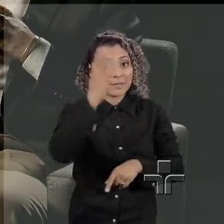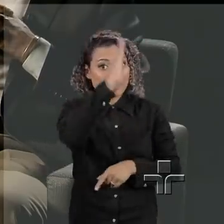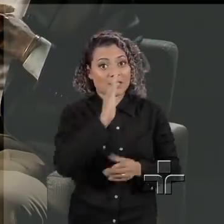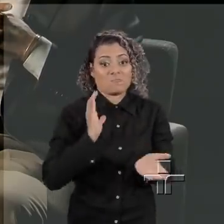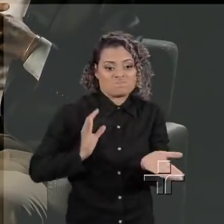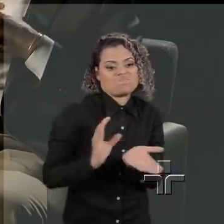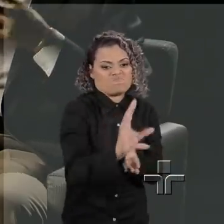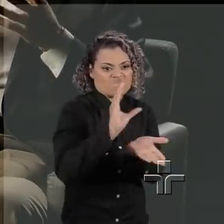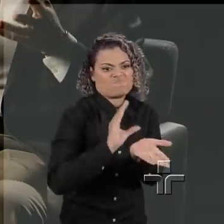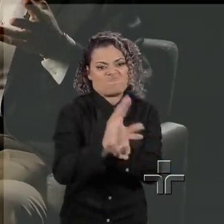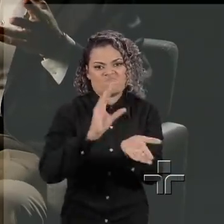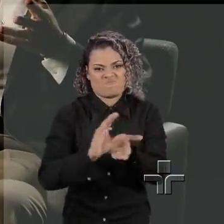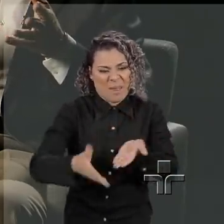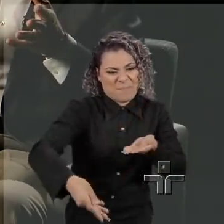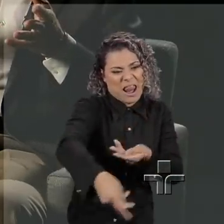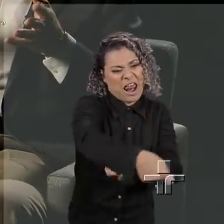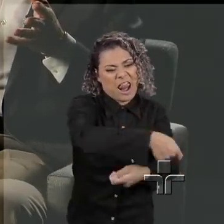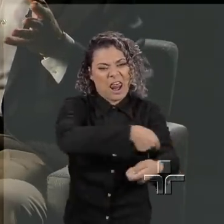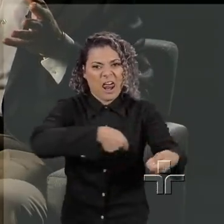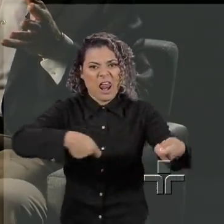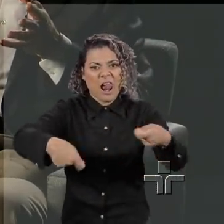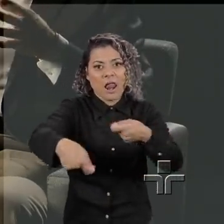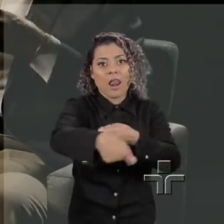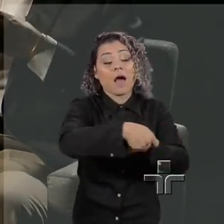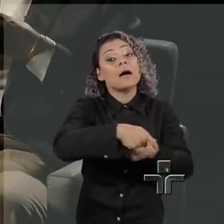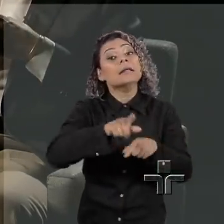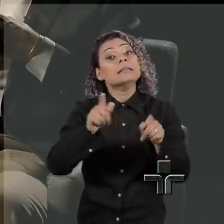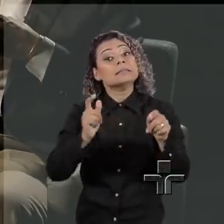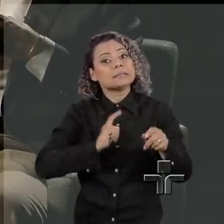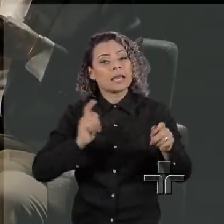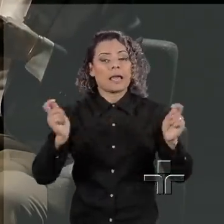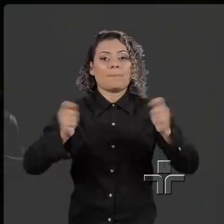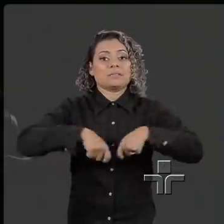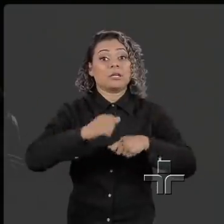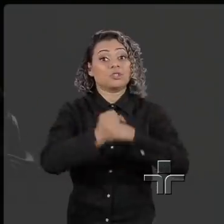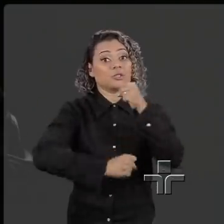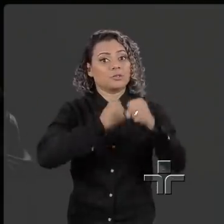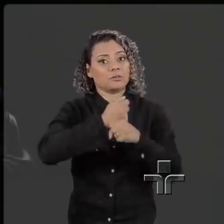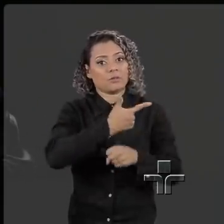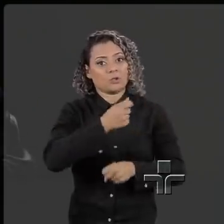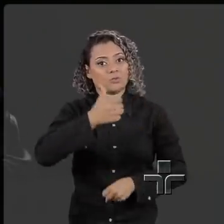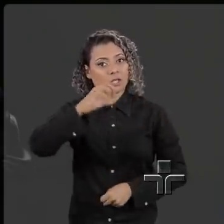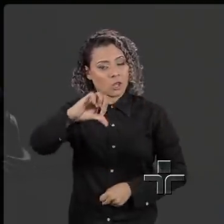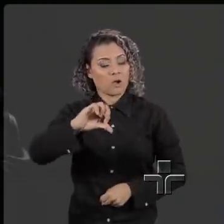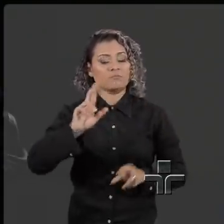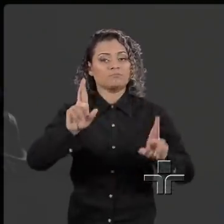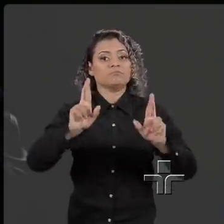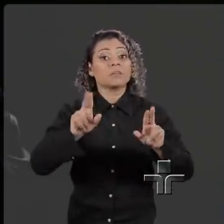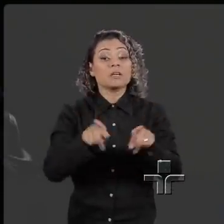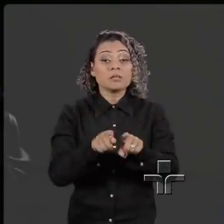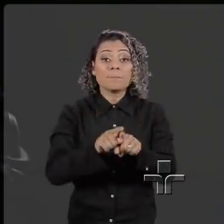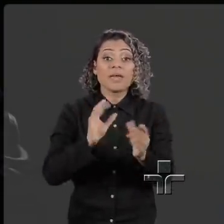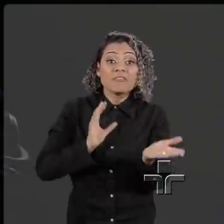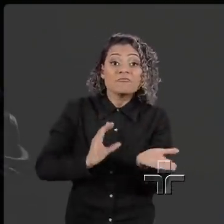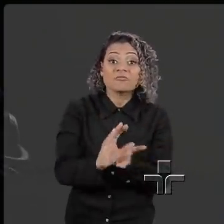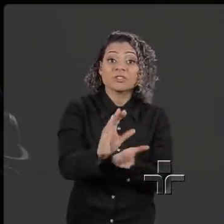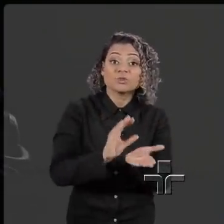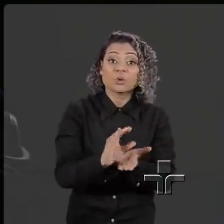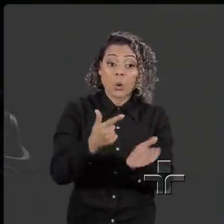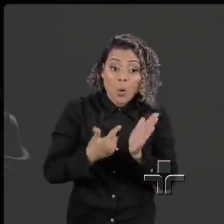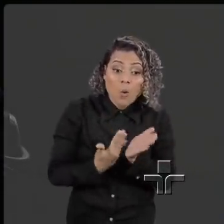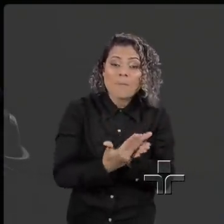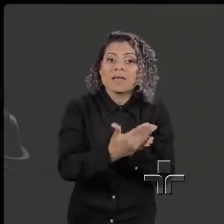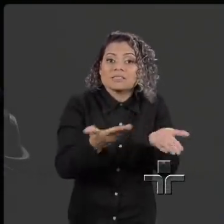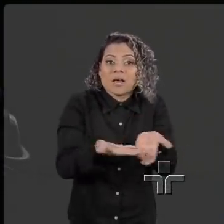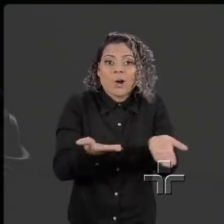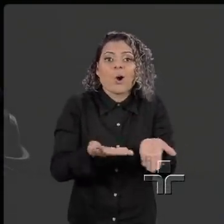seus investimentos, né? Existe uma capacidade ociosa para ser ocupada no ano que vem e também dos consumidores que começam agora já a dar sinais de